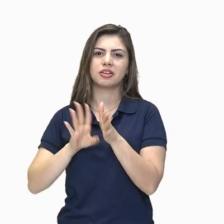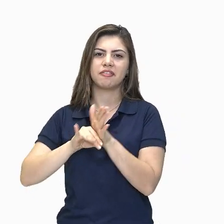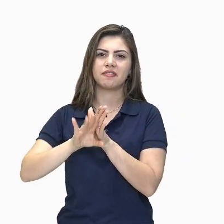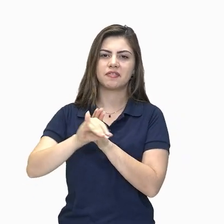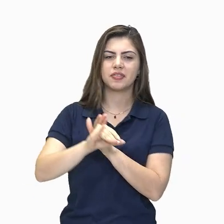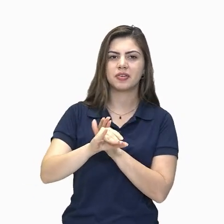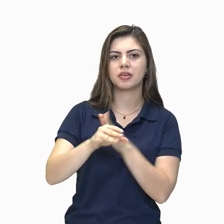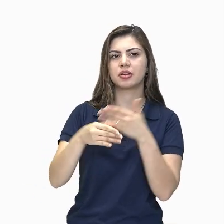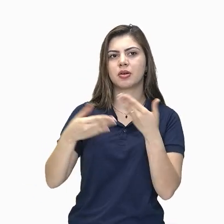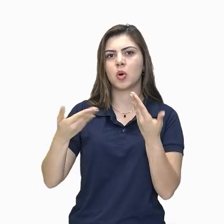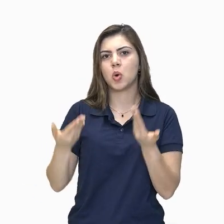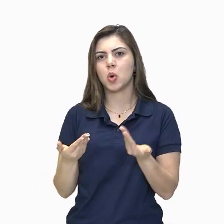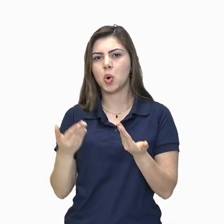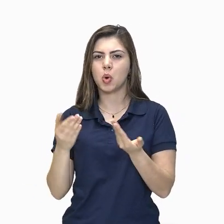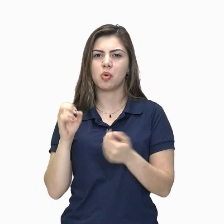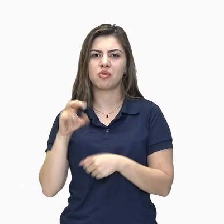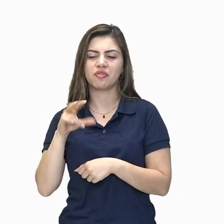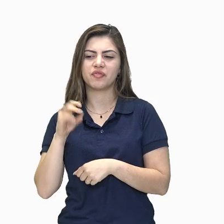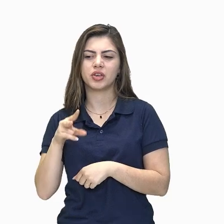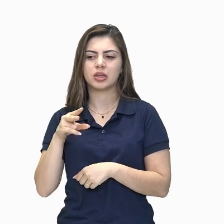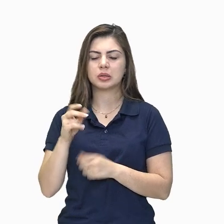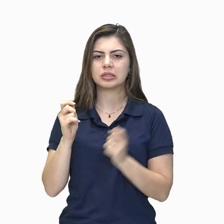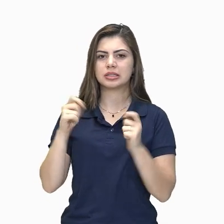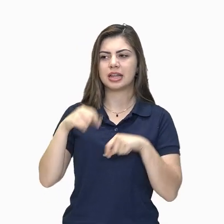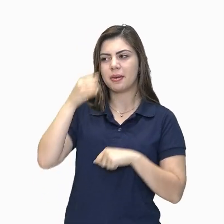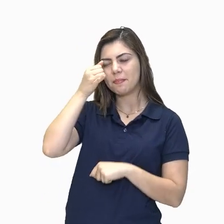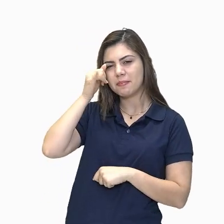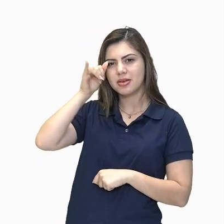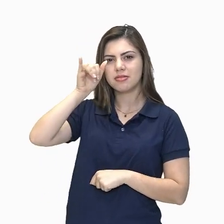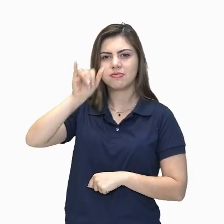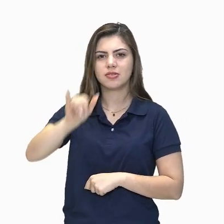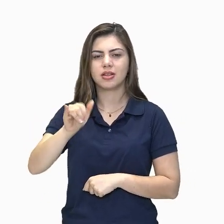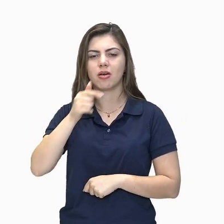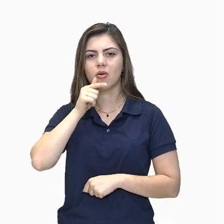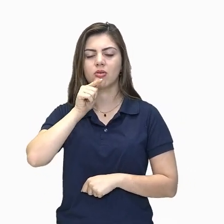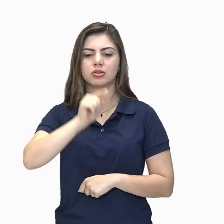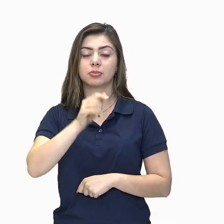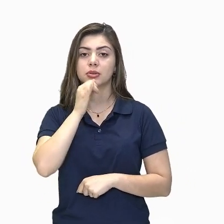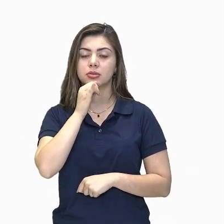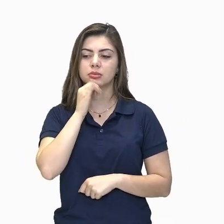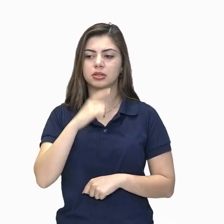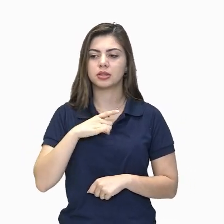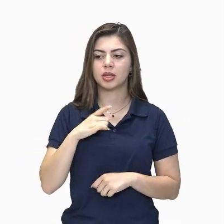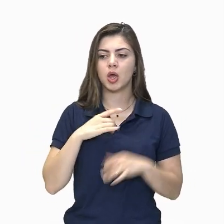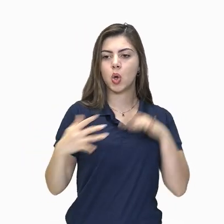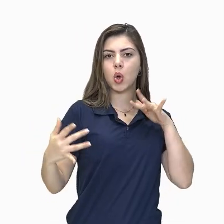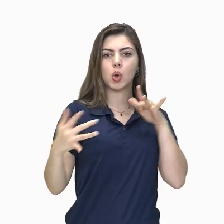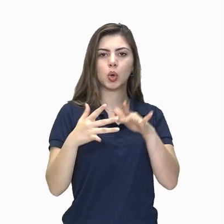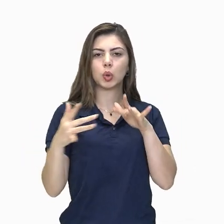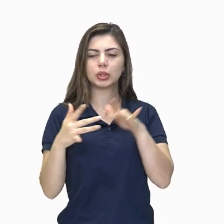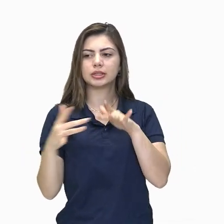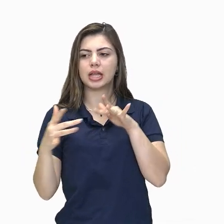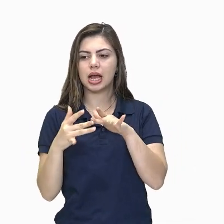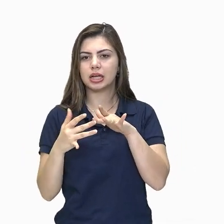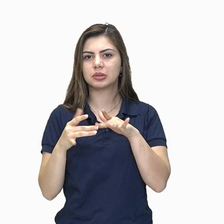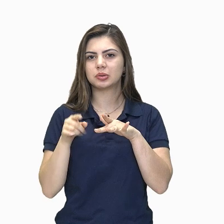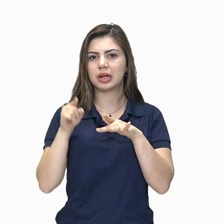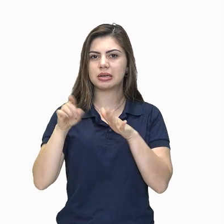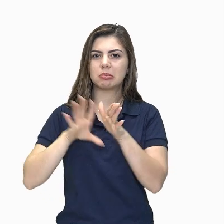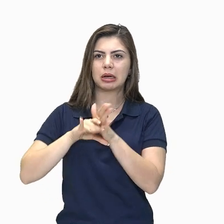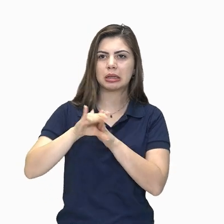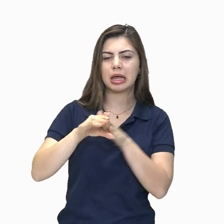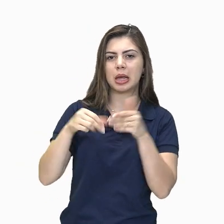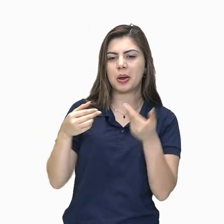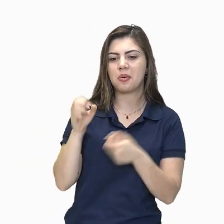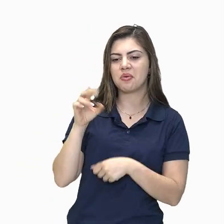bactéria. E esses anticorpos, eles vão agir quando entrarem em contato com o patógeno ativo,